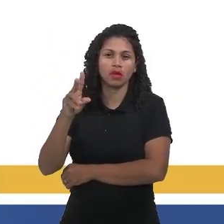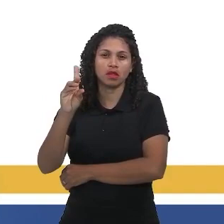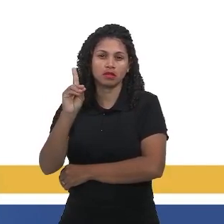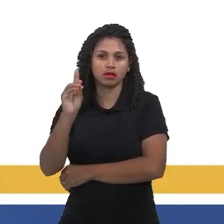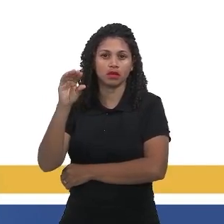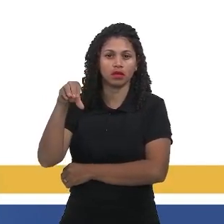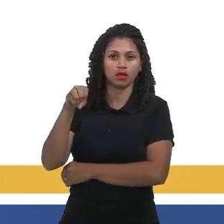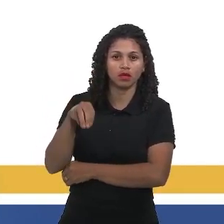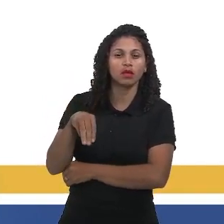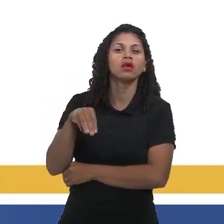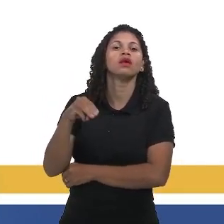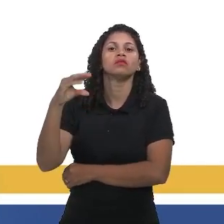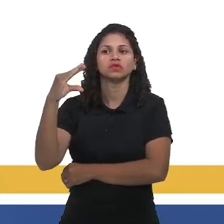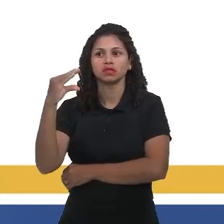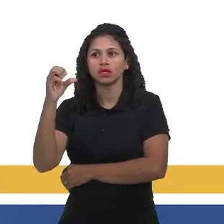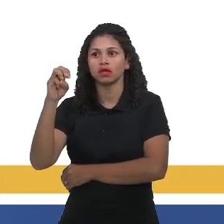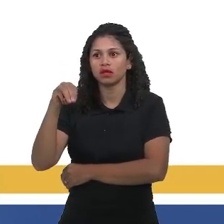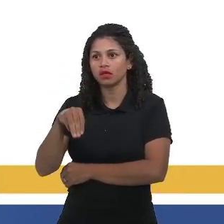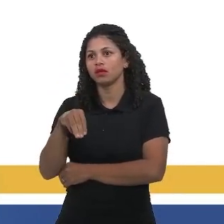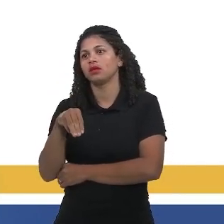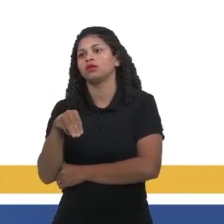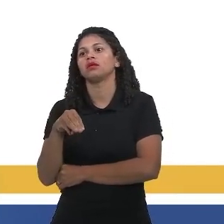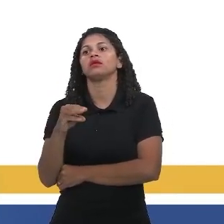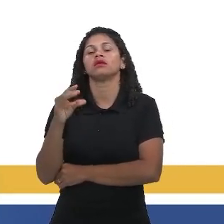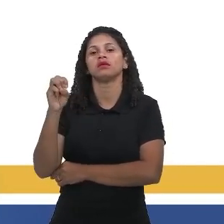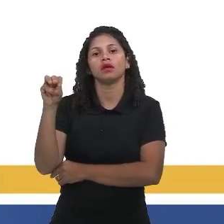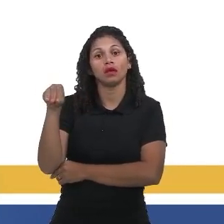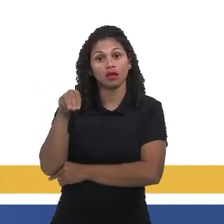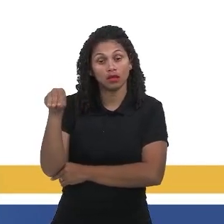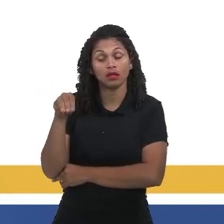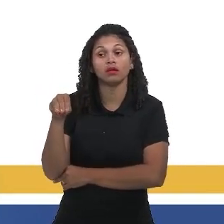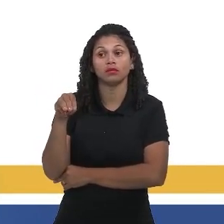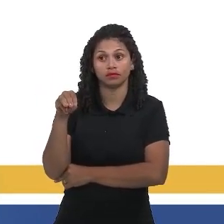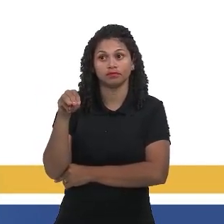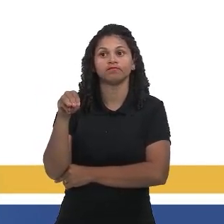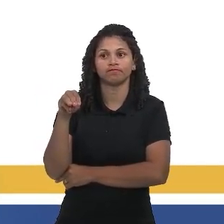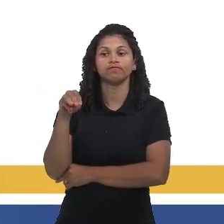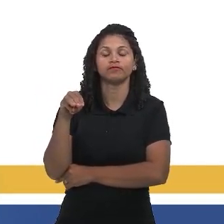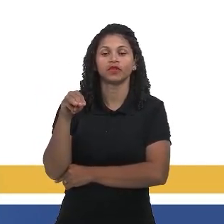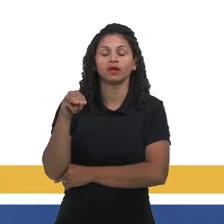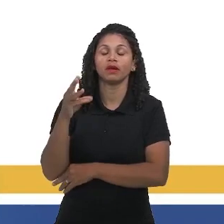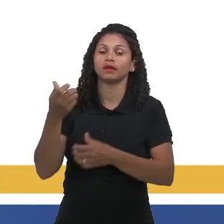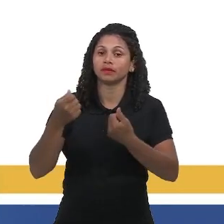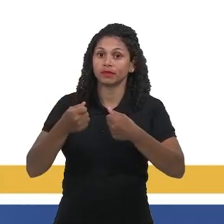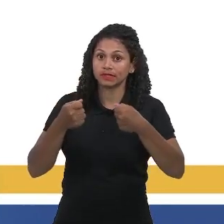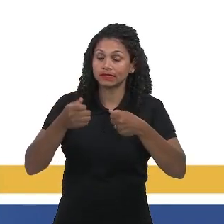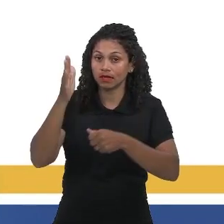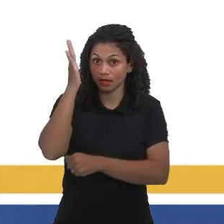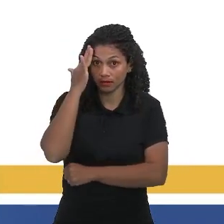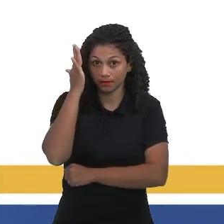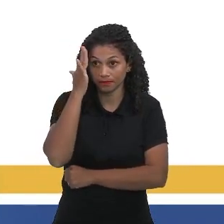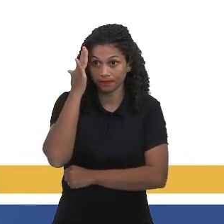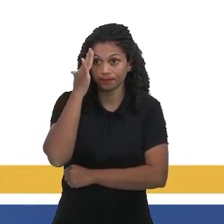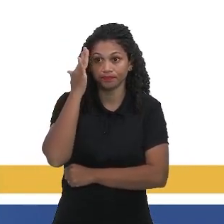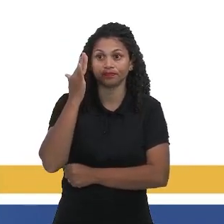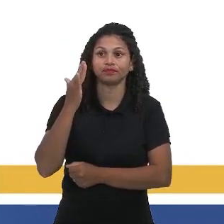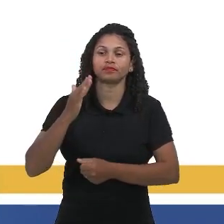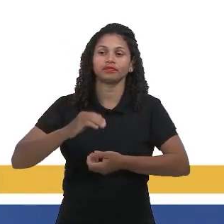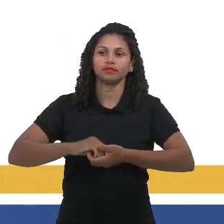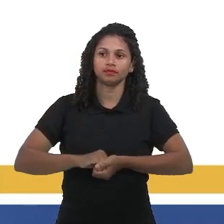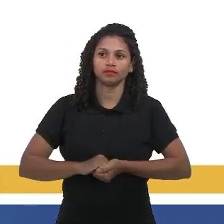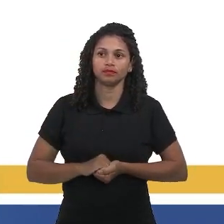multiplica lembra gente e se eu trabalho essa unidade da minha direita paraa esquerda eu tenho uma